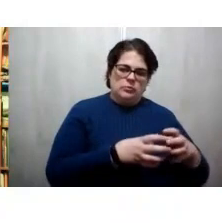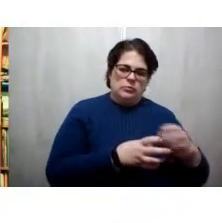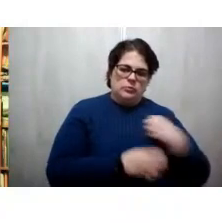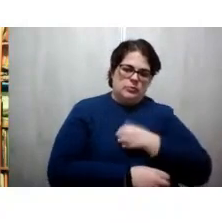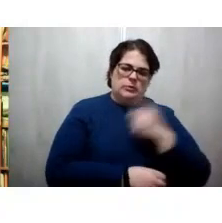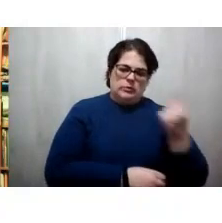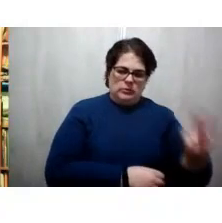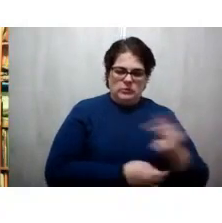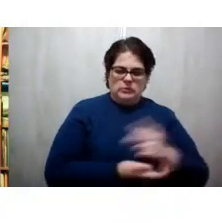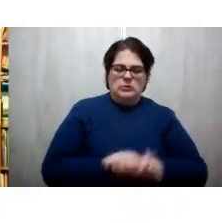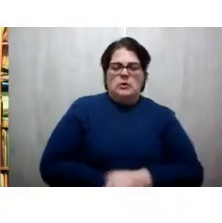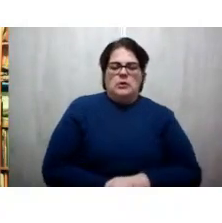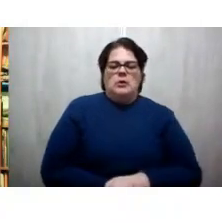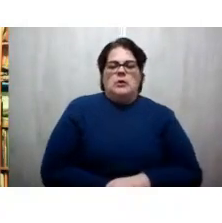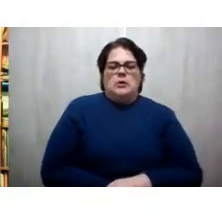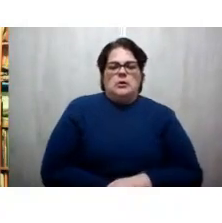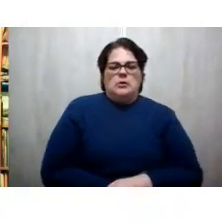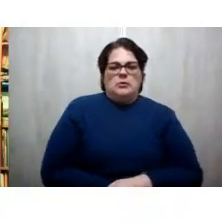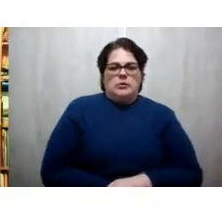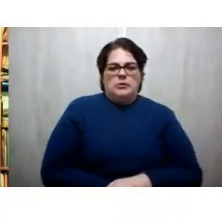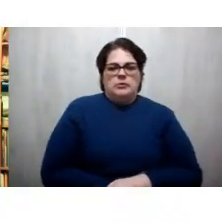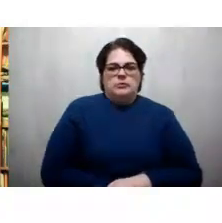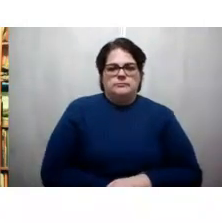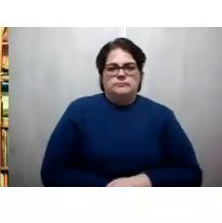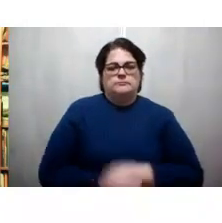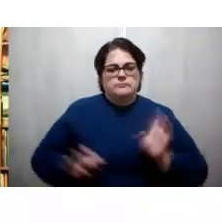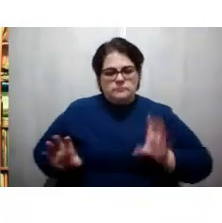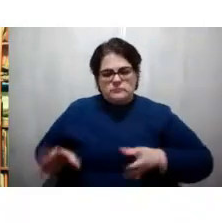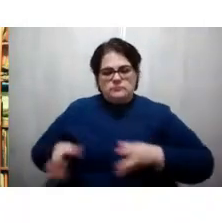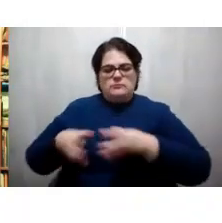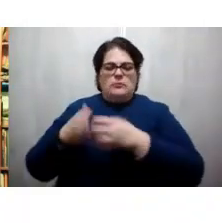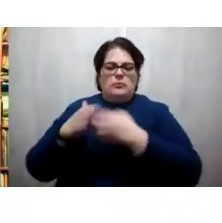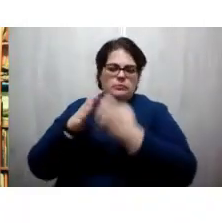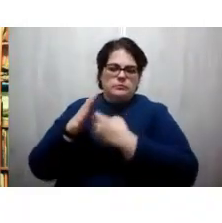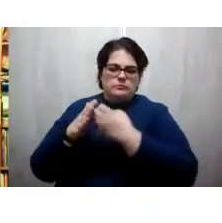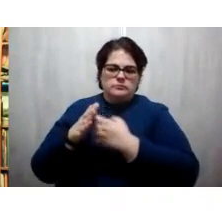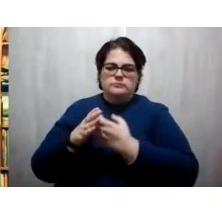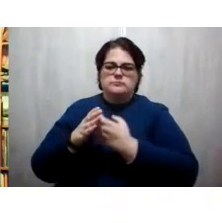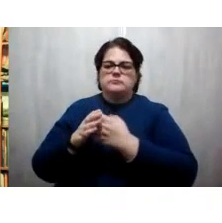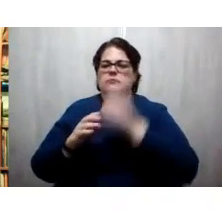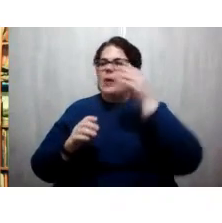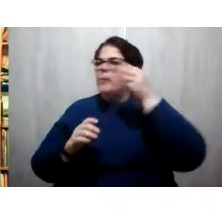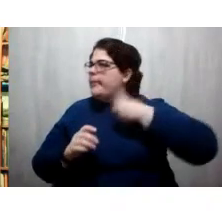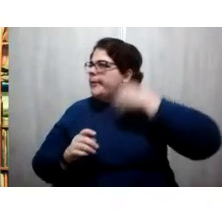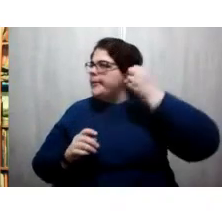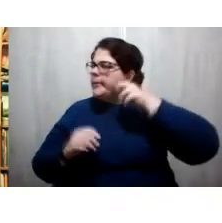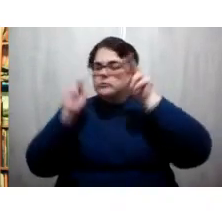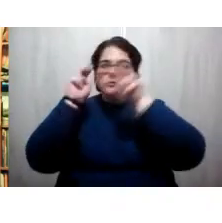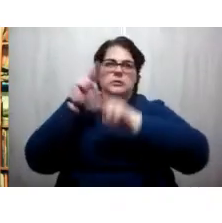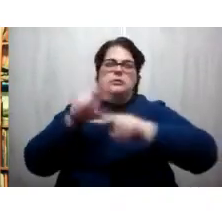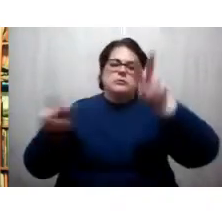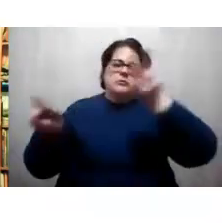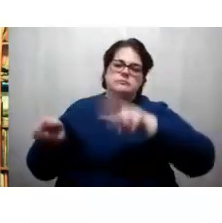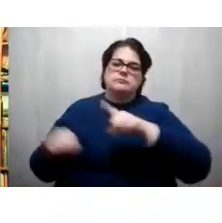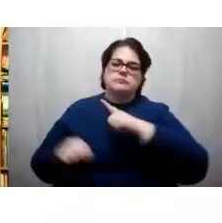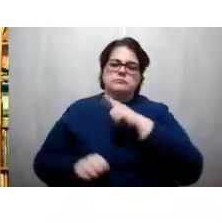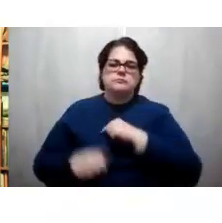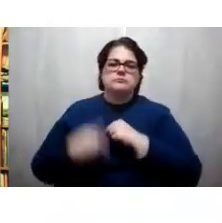bem. A equipe Ver com Palavras, nesse ano de 2020, ela foi composta por